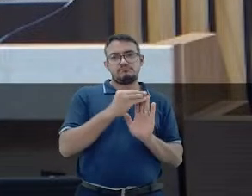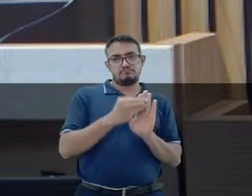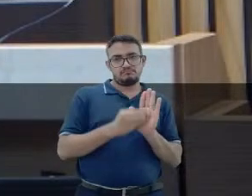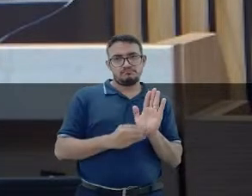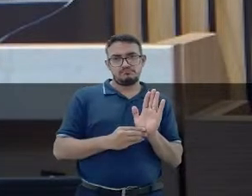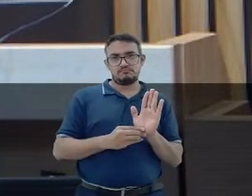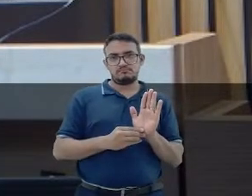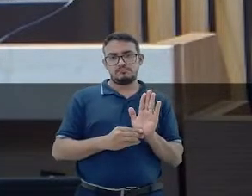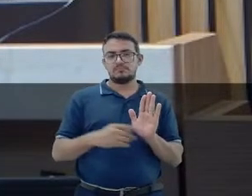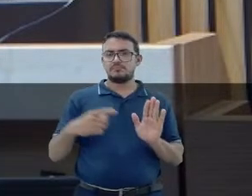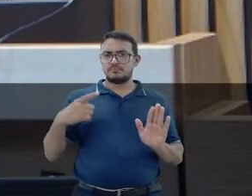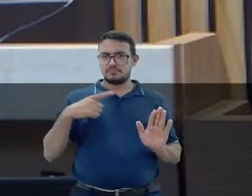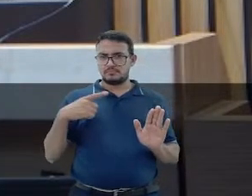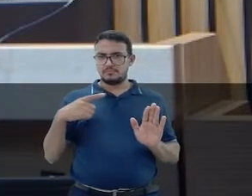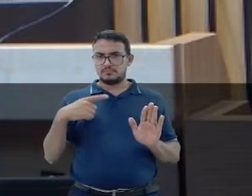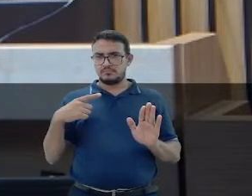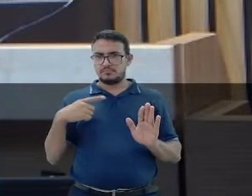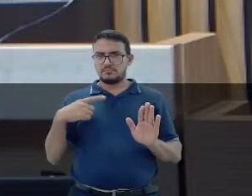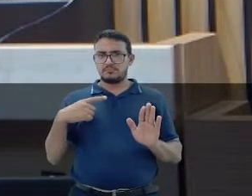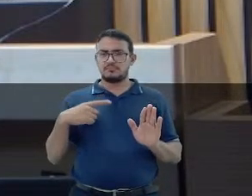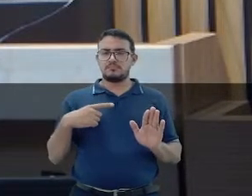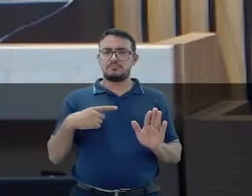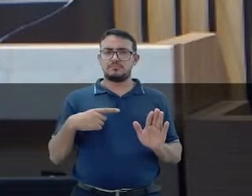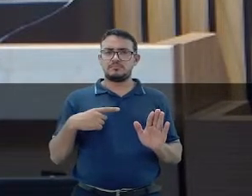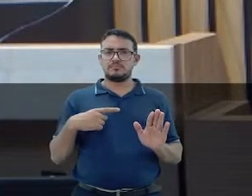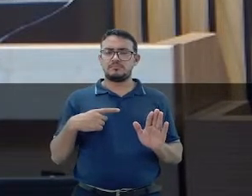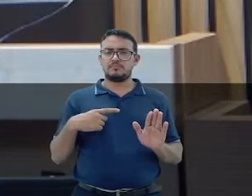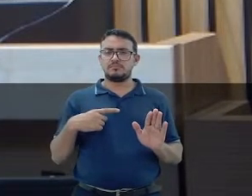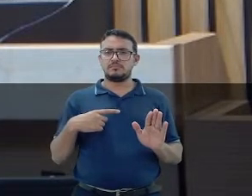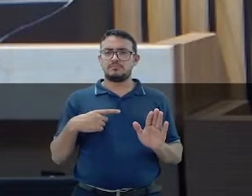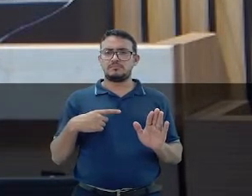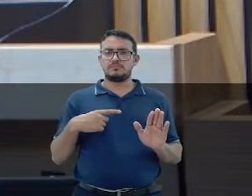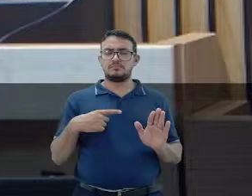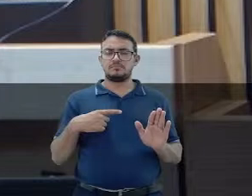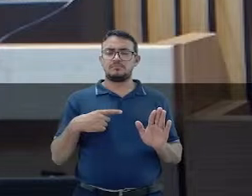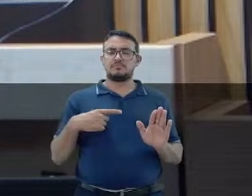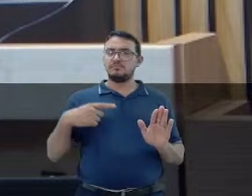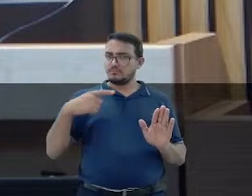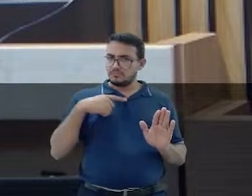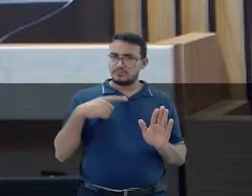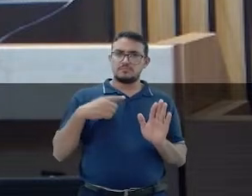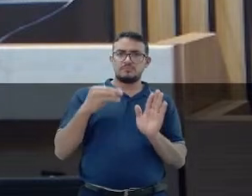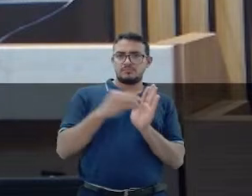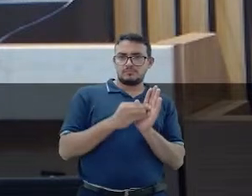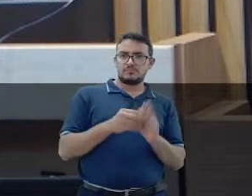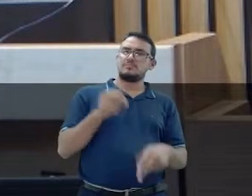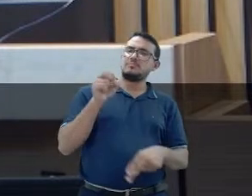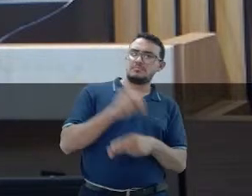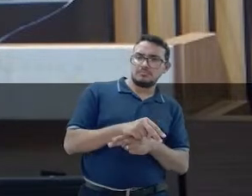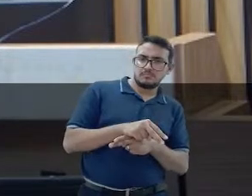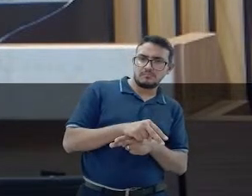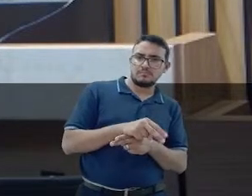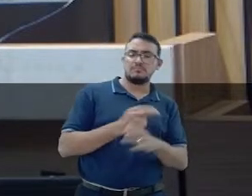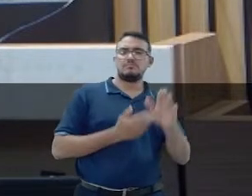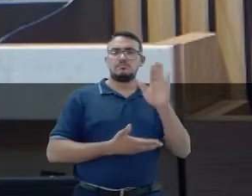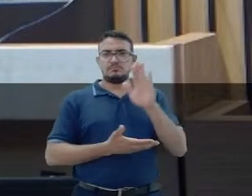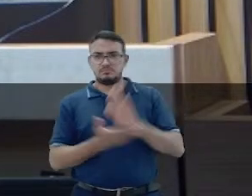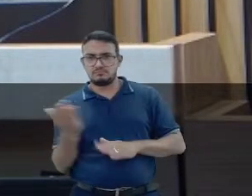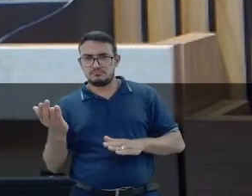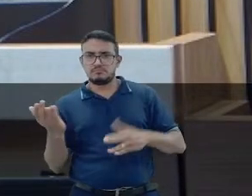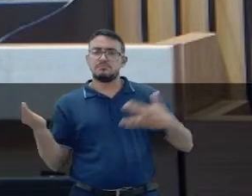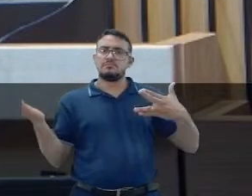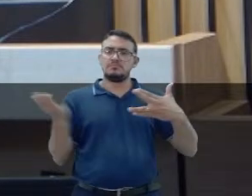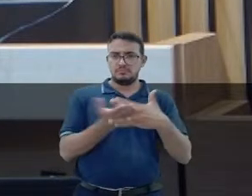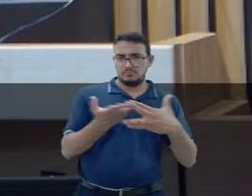houve apontamento por exceção, pois houve registro de entrada, saída e intervalos. Não houve